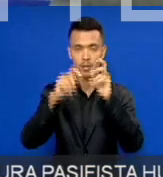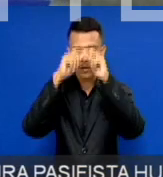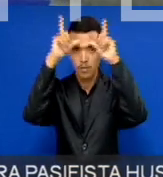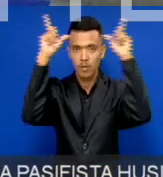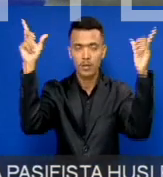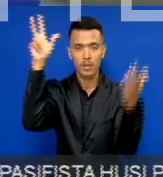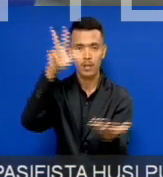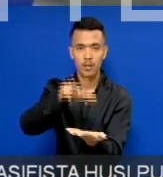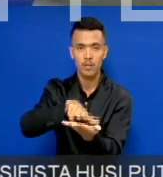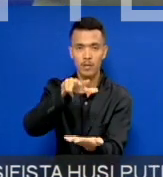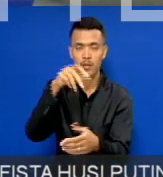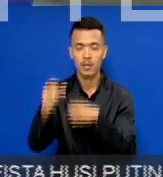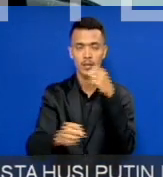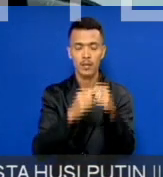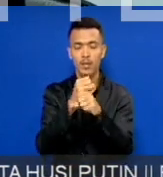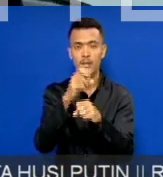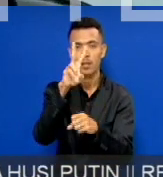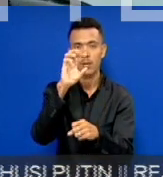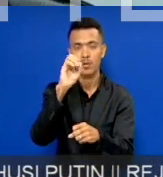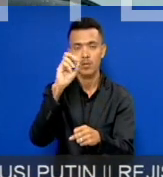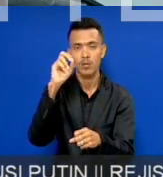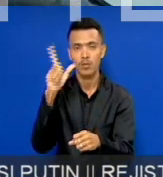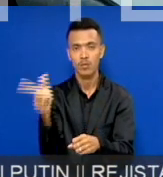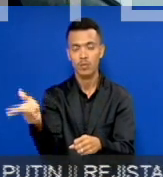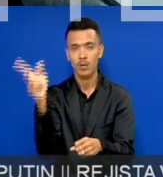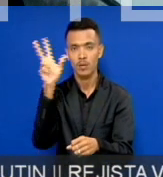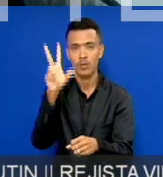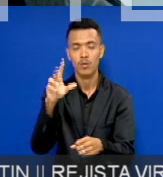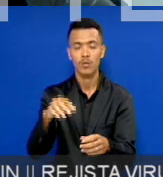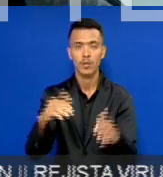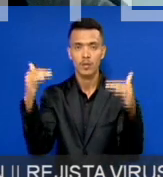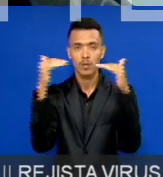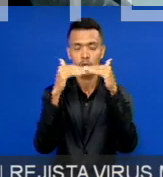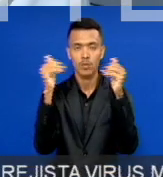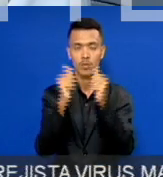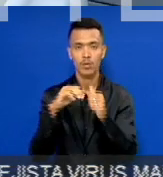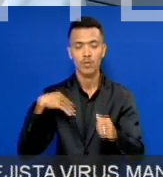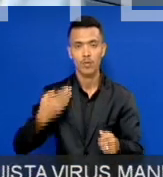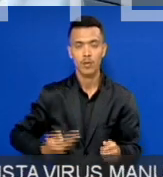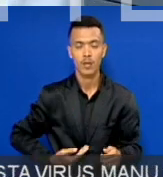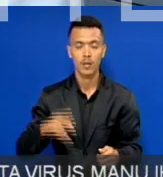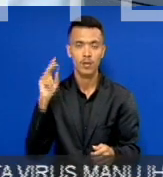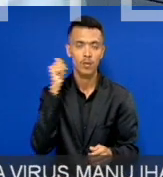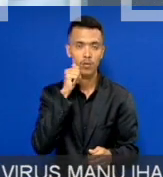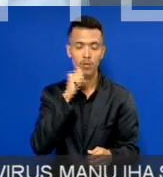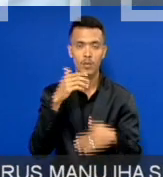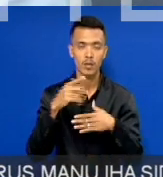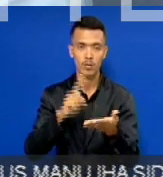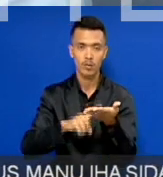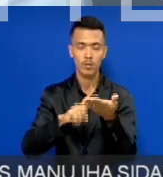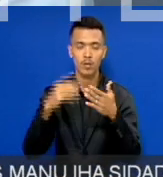uma iatina em Rio Atolo. Durante o briefing com Iwan Umen, deputado Sira Rússia e Comissão EFI, halo discussão mos com o processo